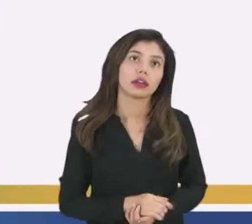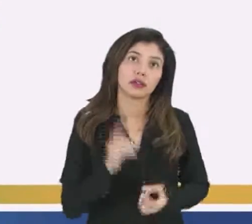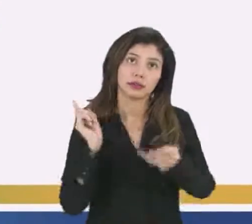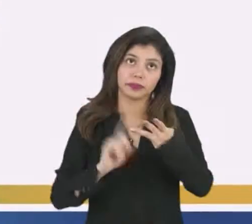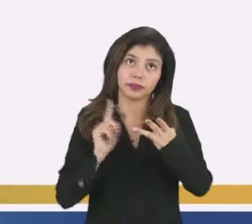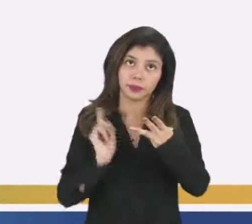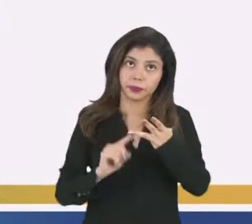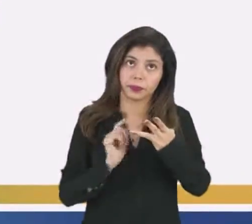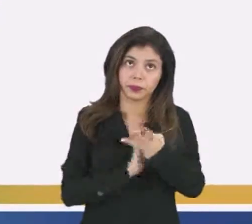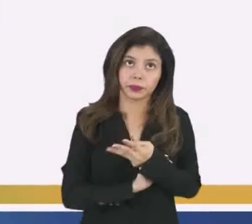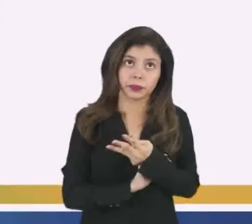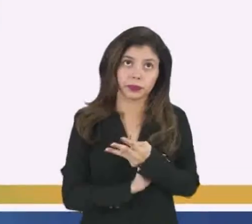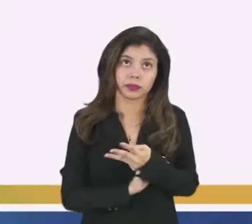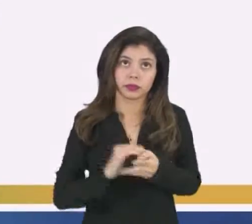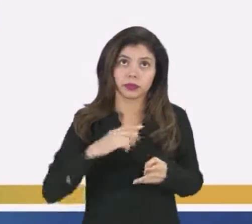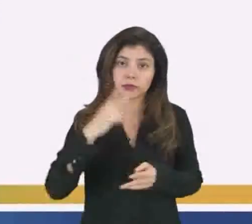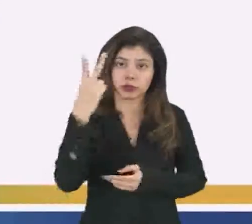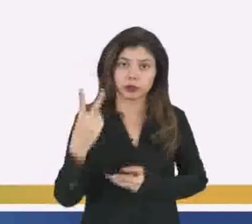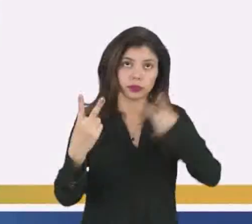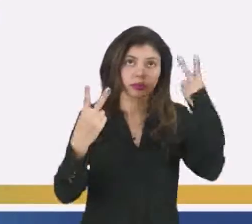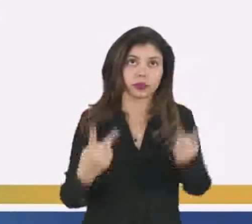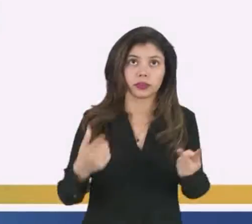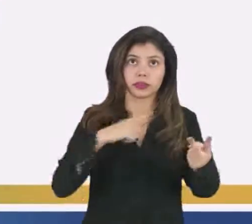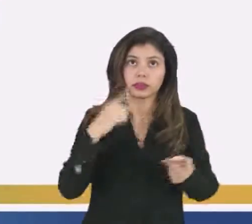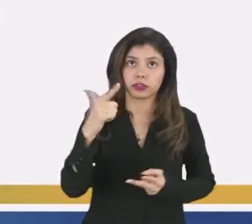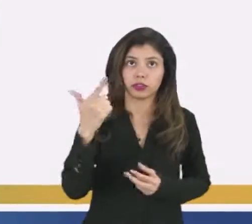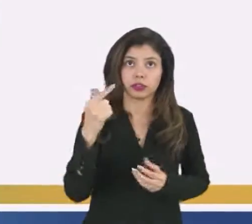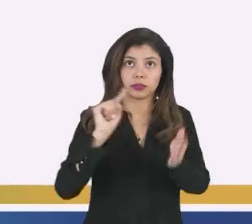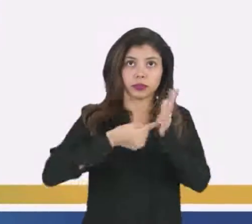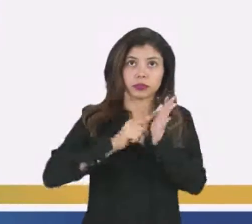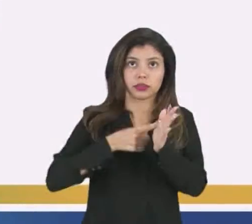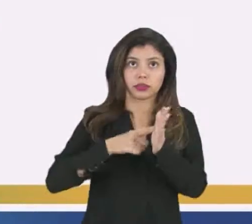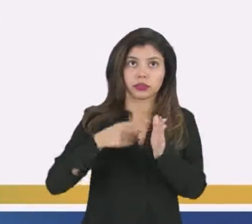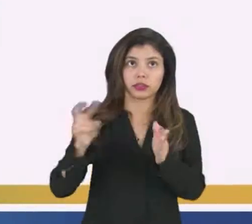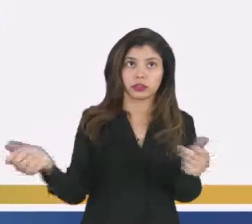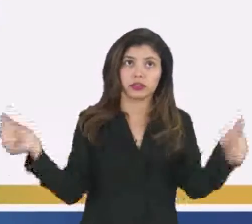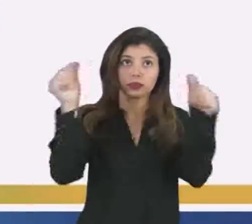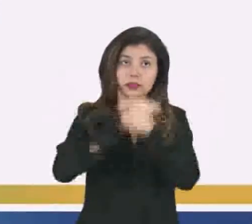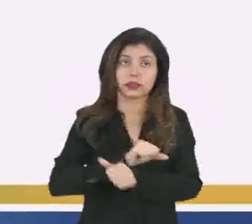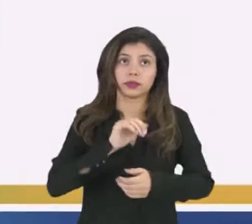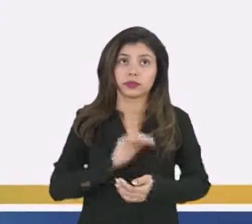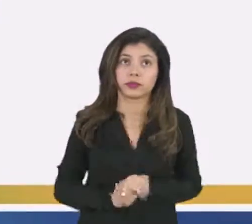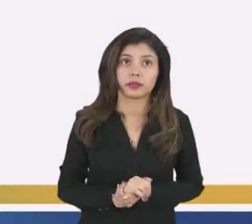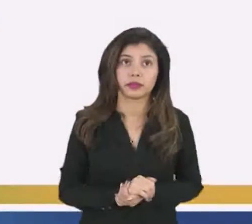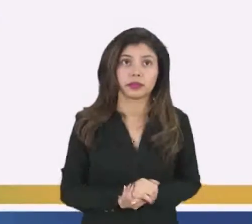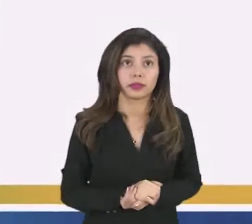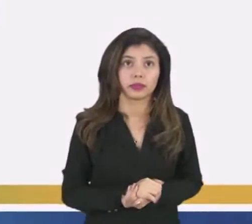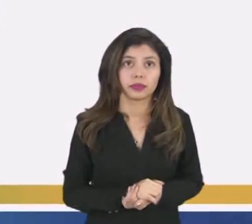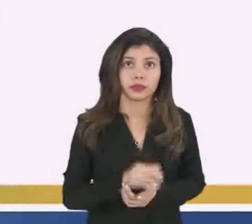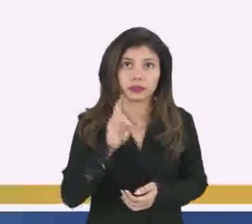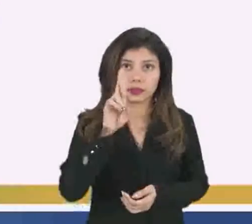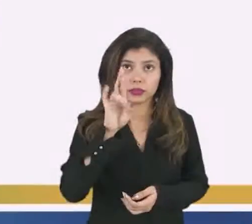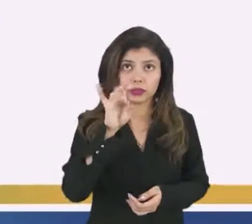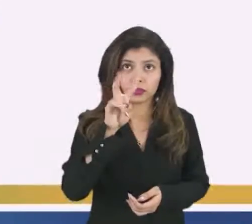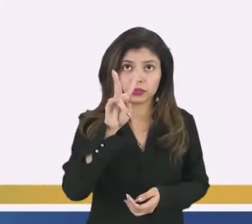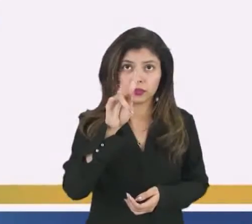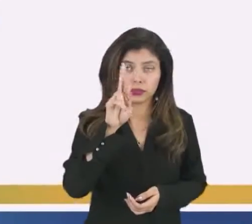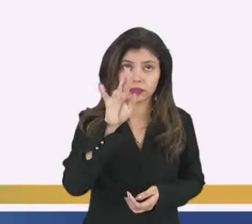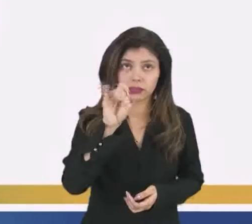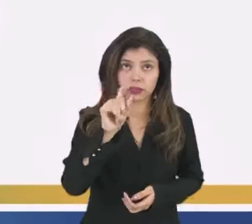3 retas que duas a duas não têm um ponto em comum são ditas retas reversas. Vamos entender o que é reta reversa,